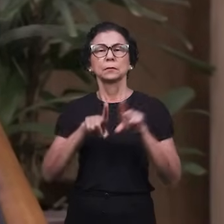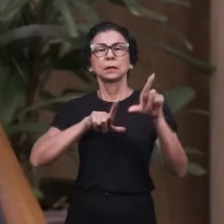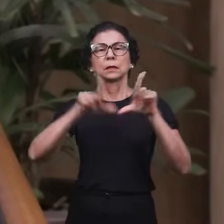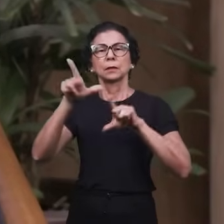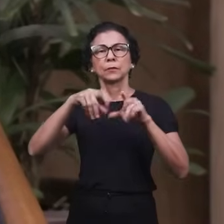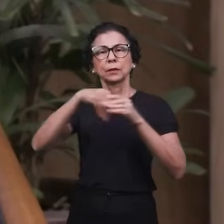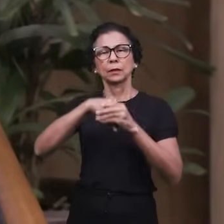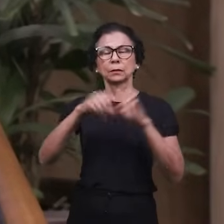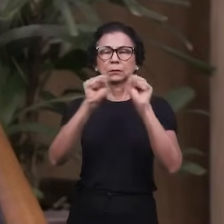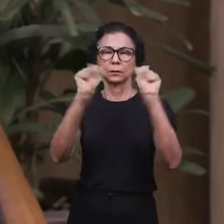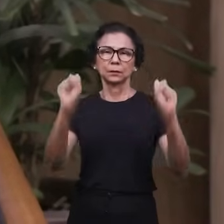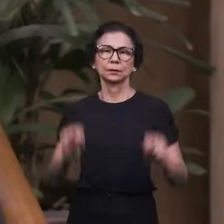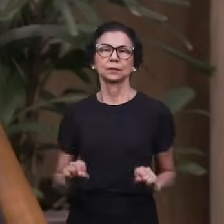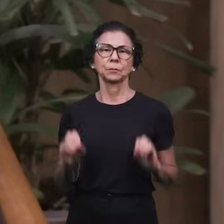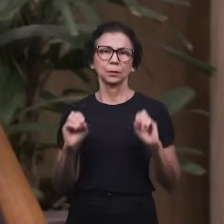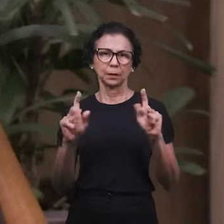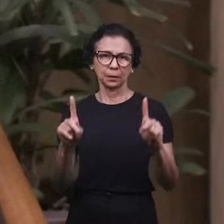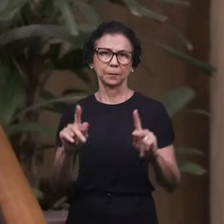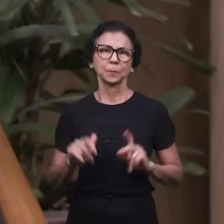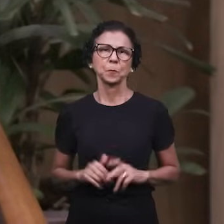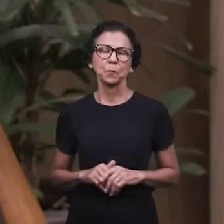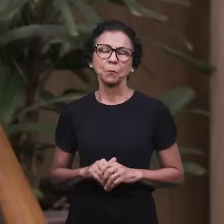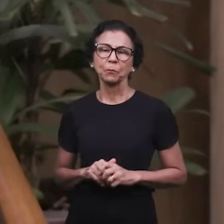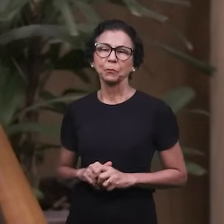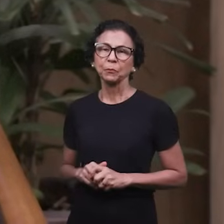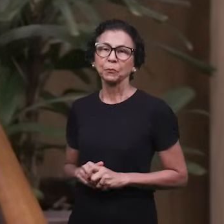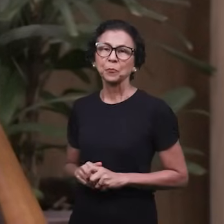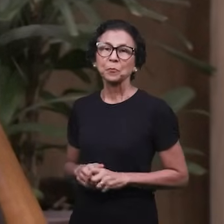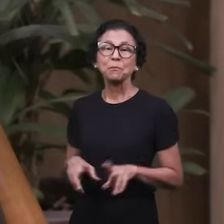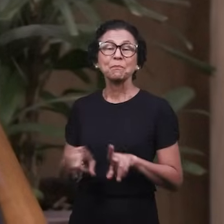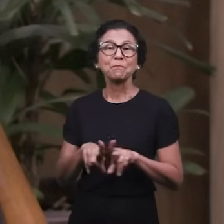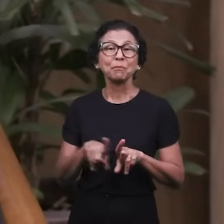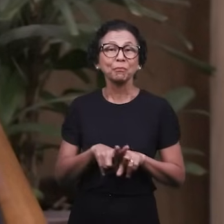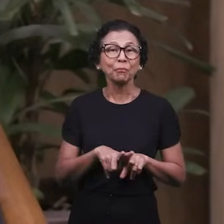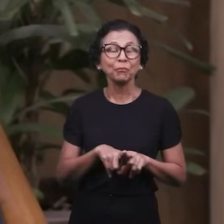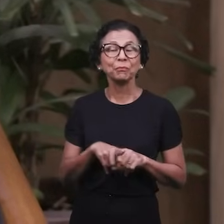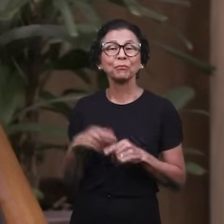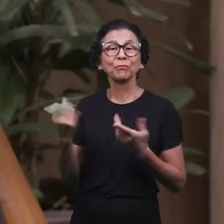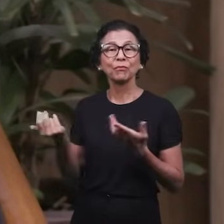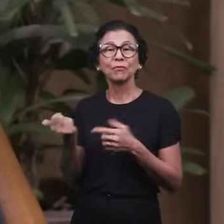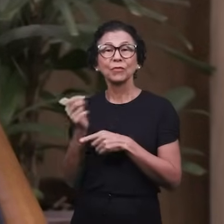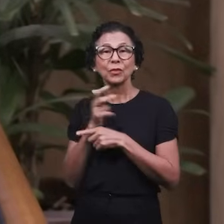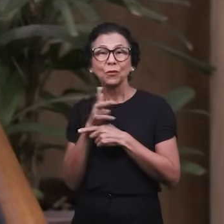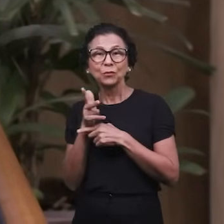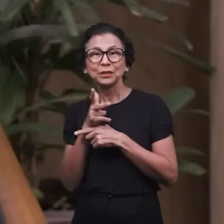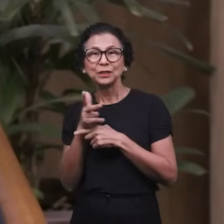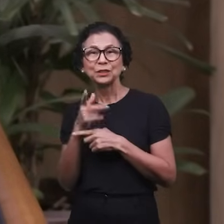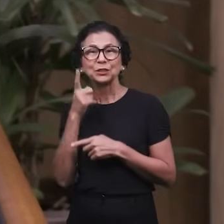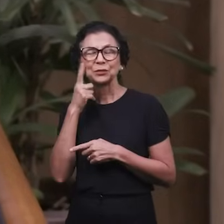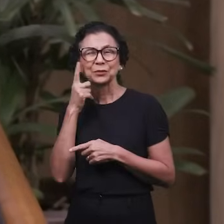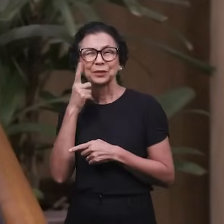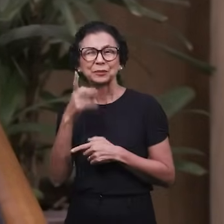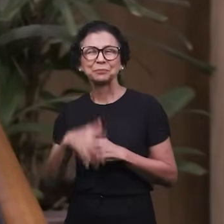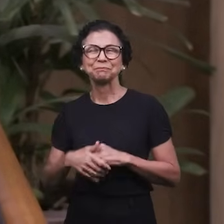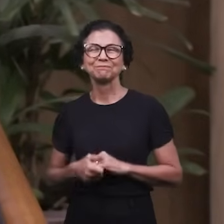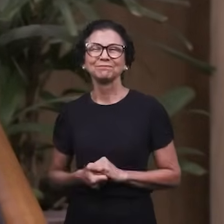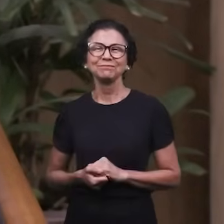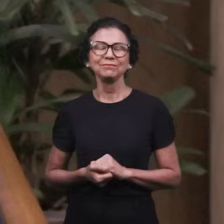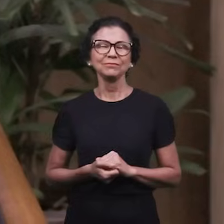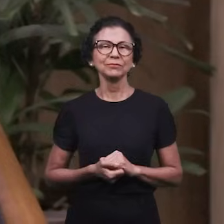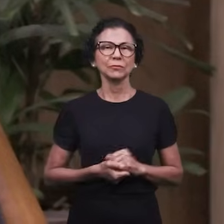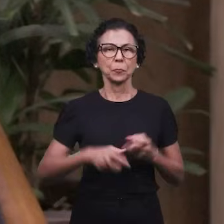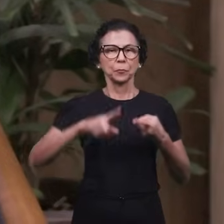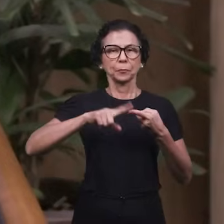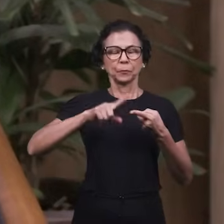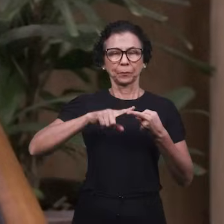televisão dentro desse sistema, tá certo? Muito bem, mas nós tivemos também participações em vídeo. Eu vou falar para você agora quais foram.